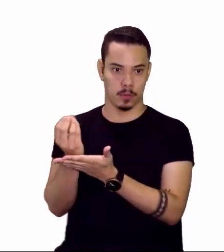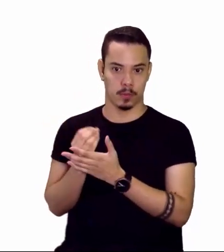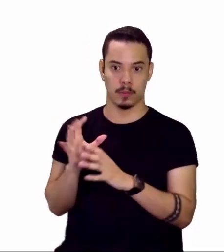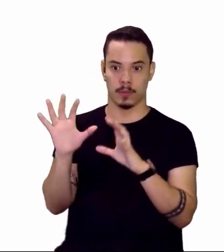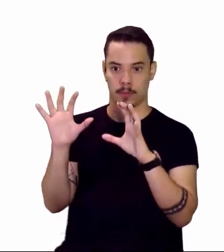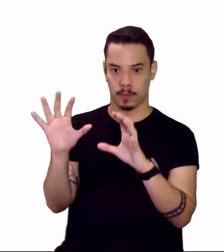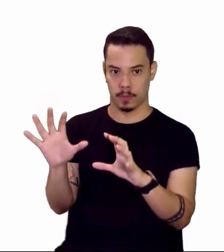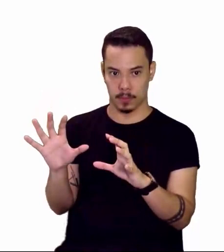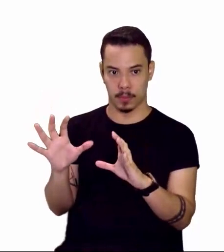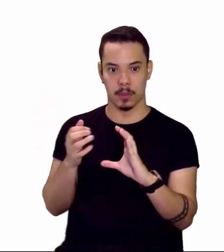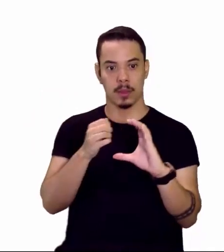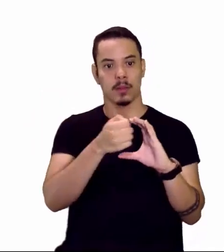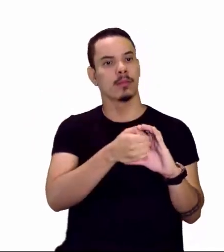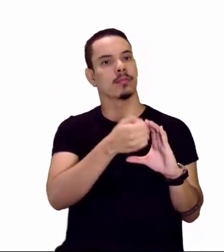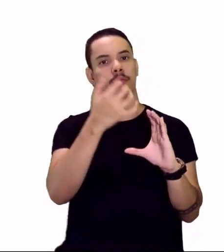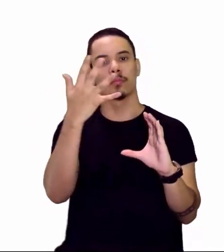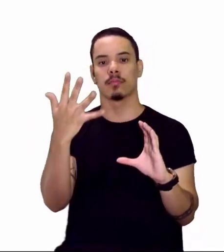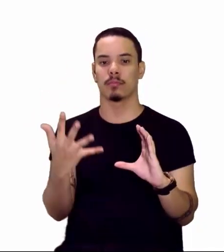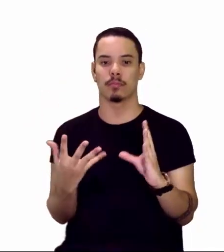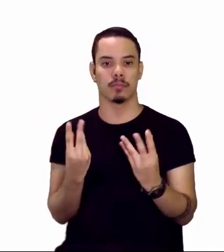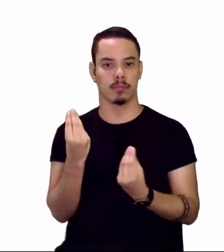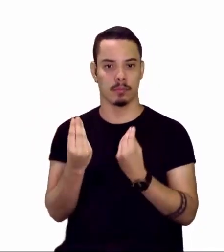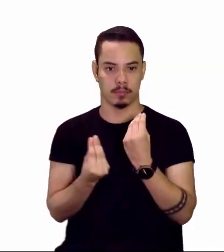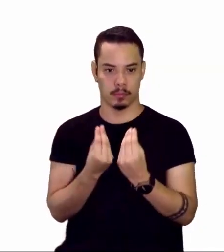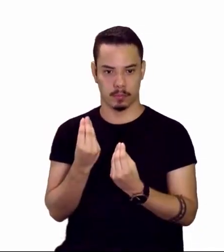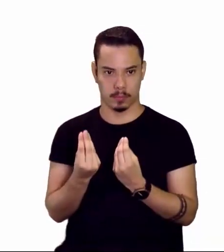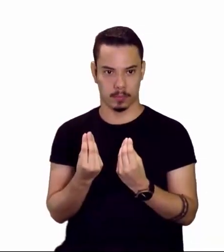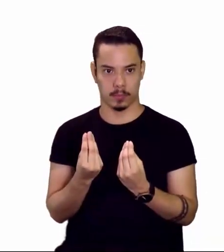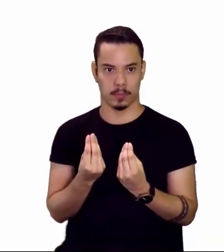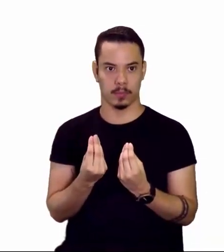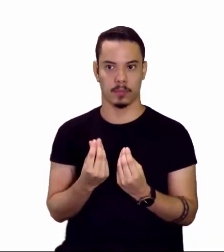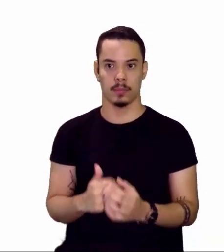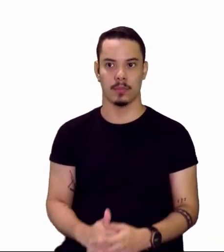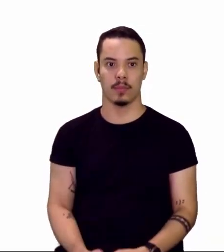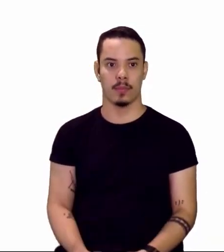forma, caracterizando, portanto, olha só,